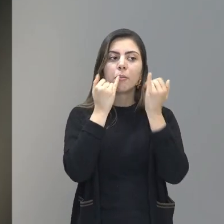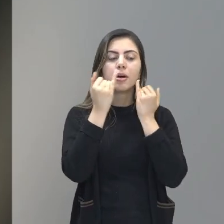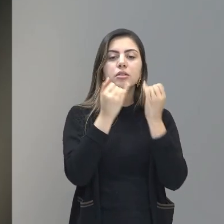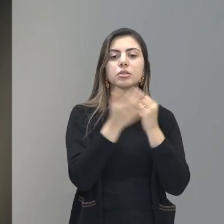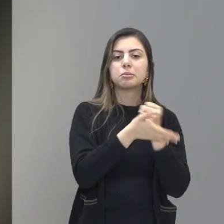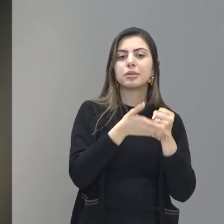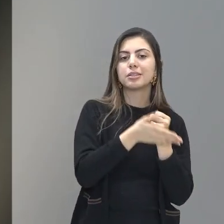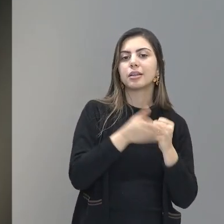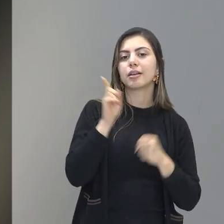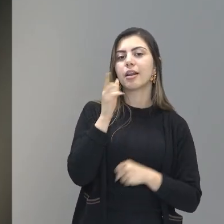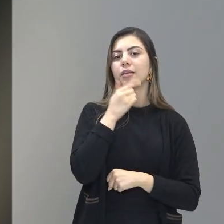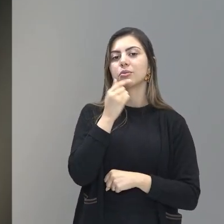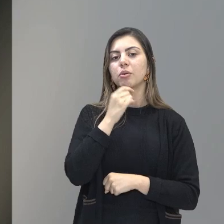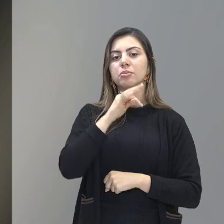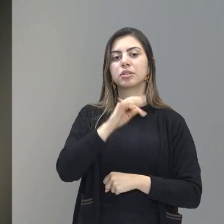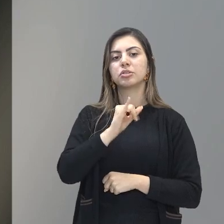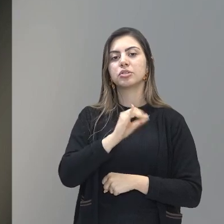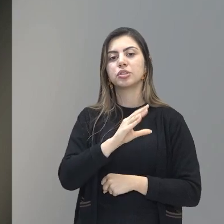Brahe,